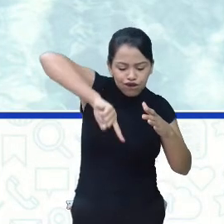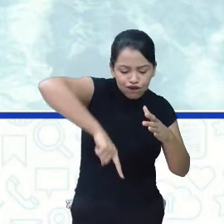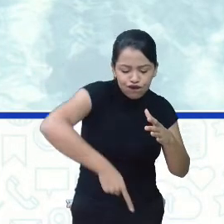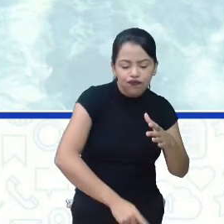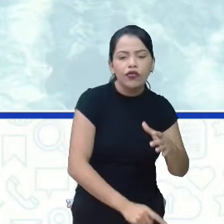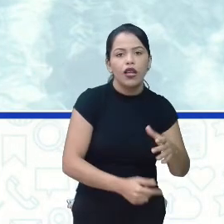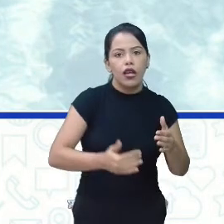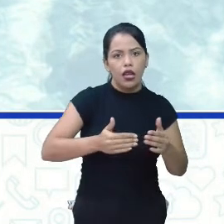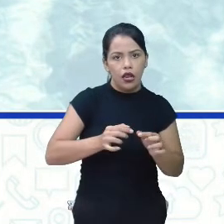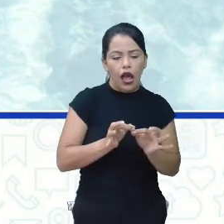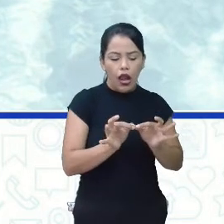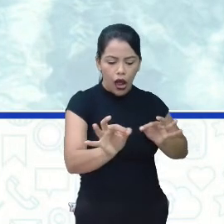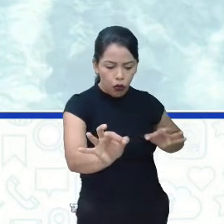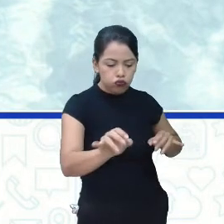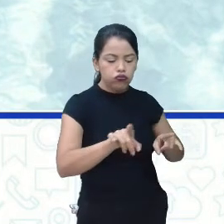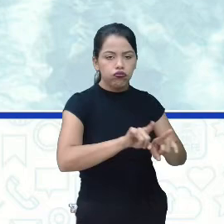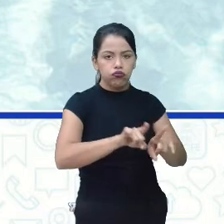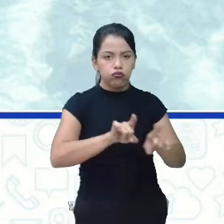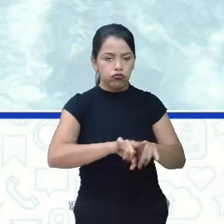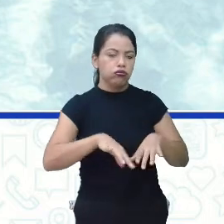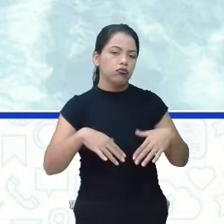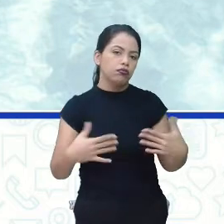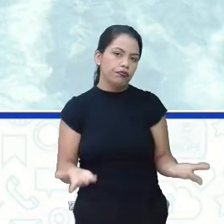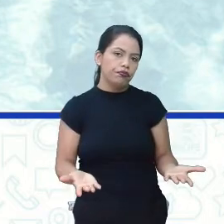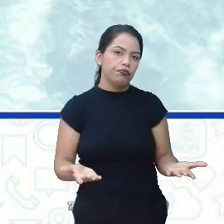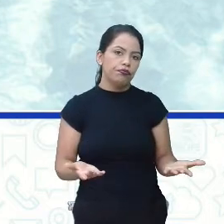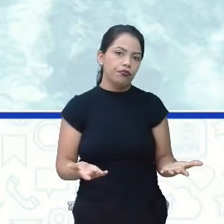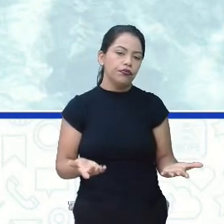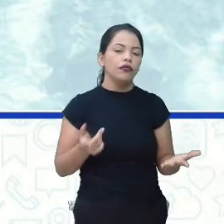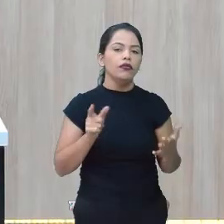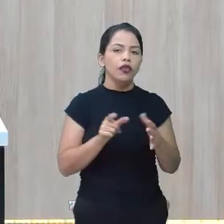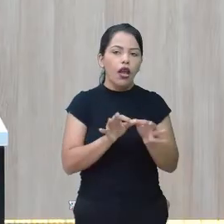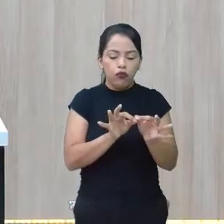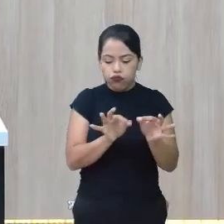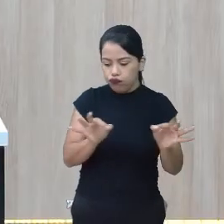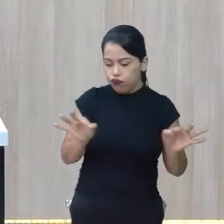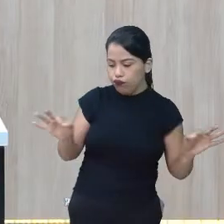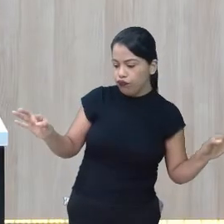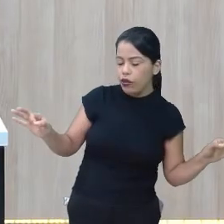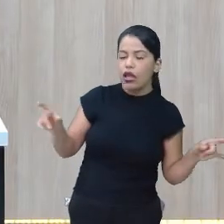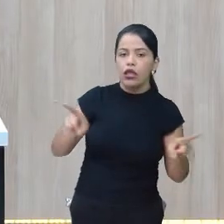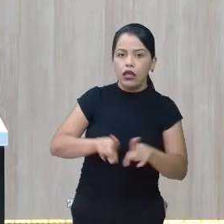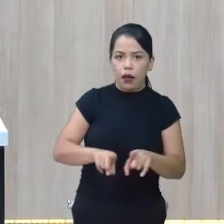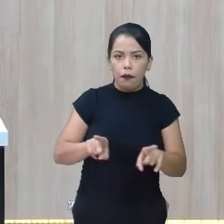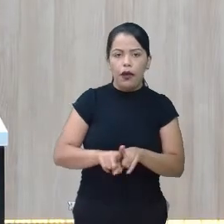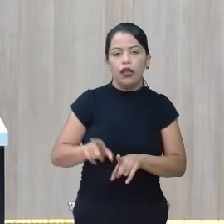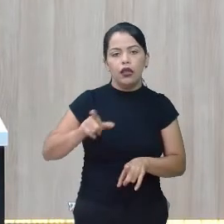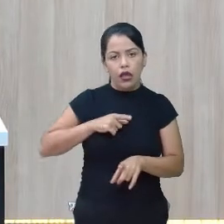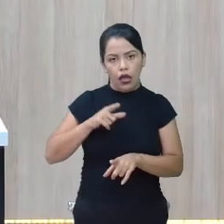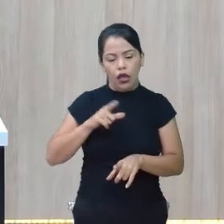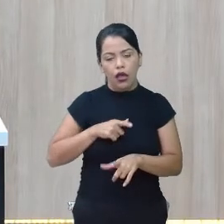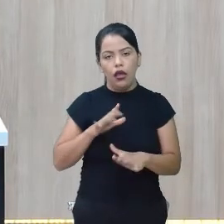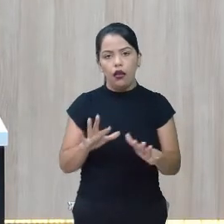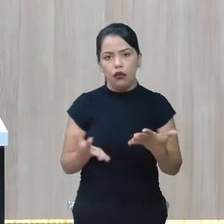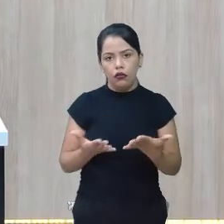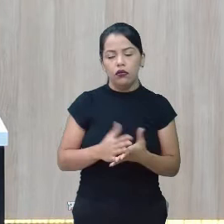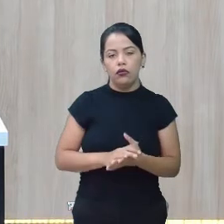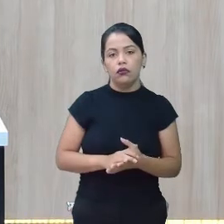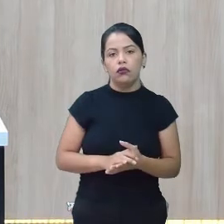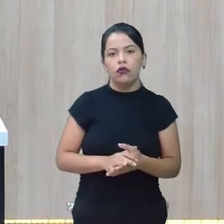uma largura para isso. E aí a gente tem essa distância também, não comprimento. A gente tem a